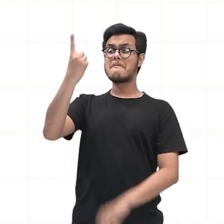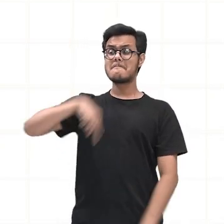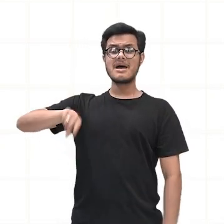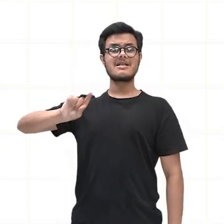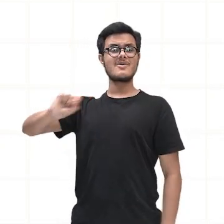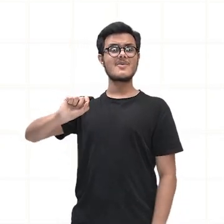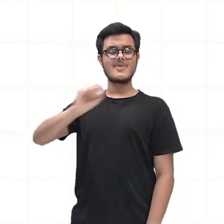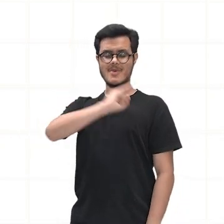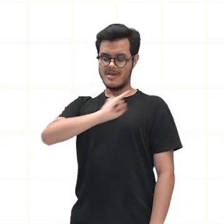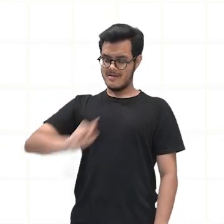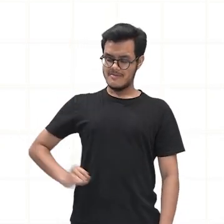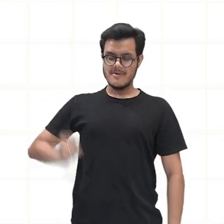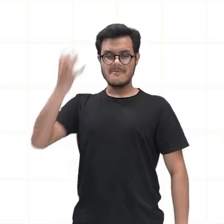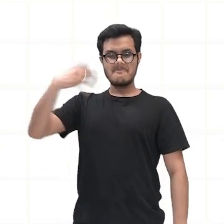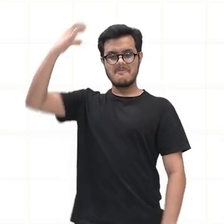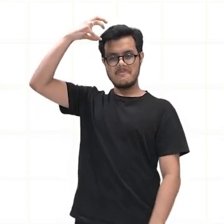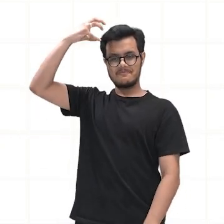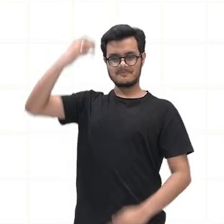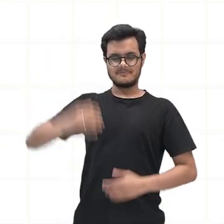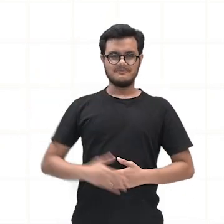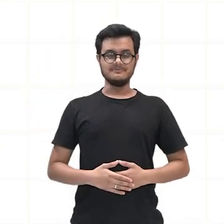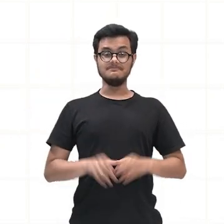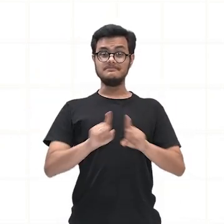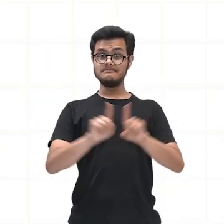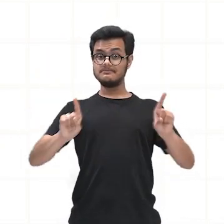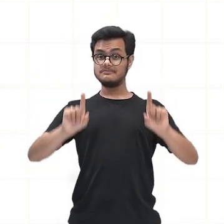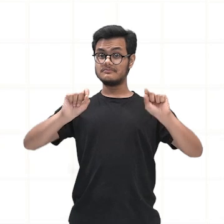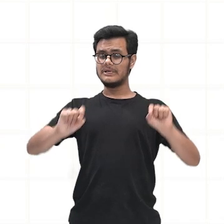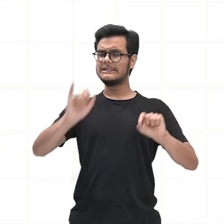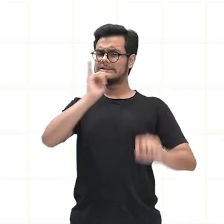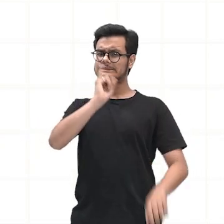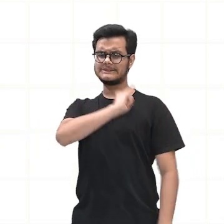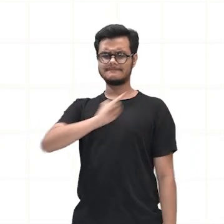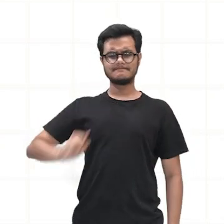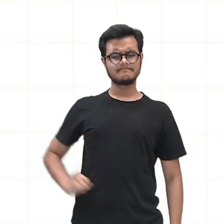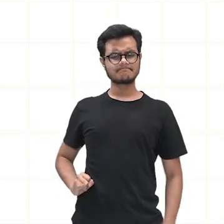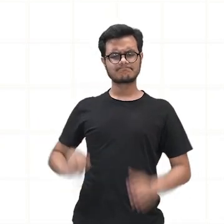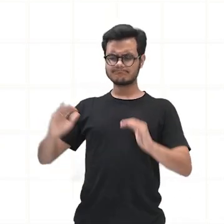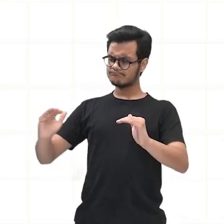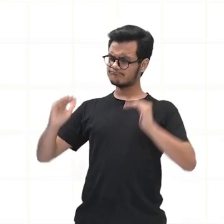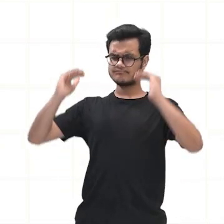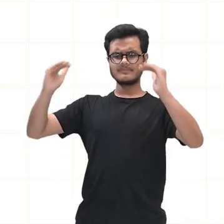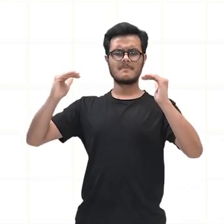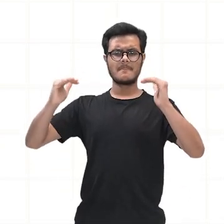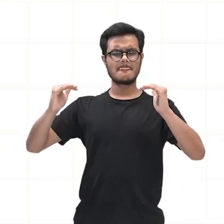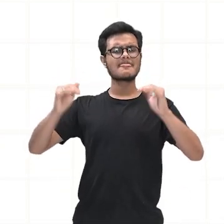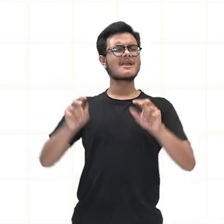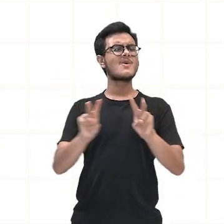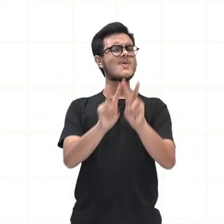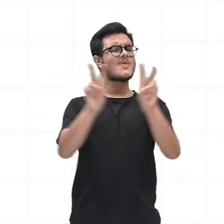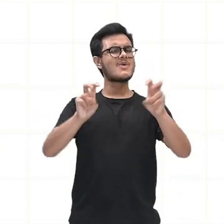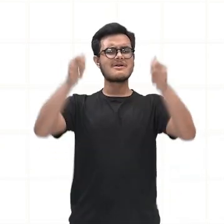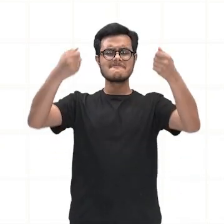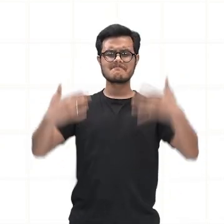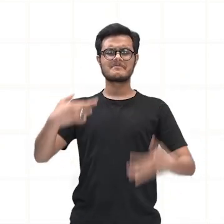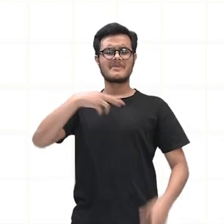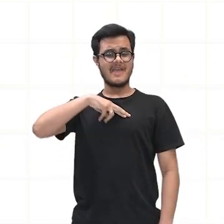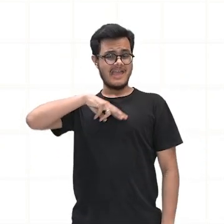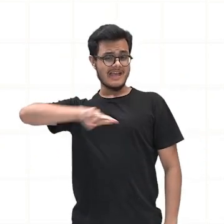administração do império. Mas também ele era a autoridade máxima quando se tratava de